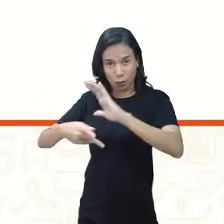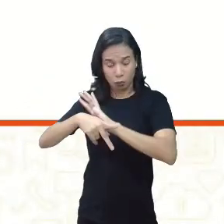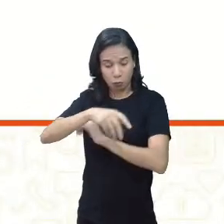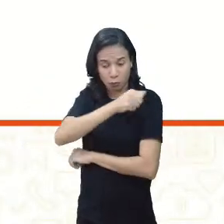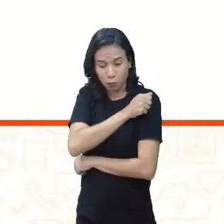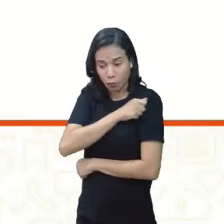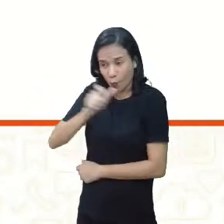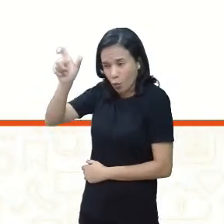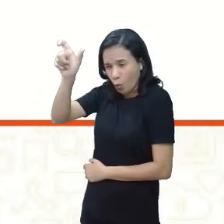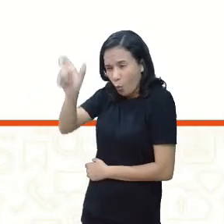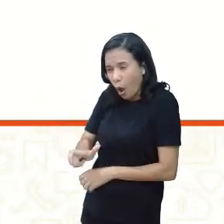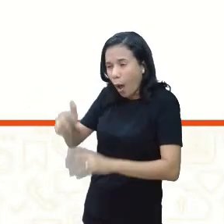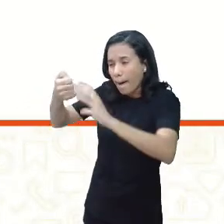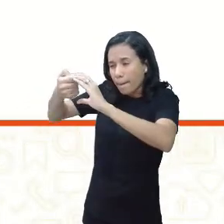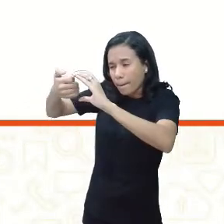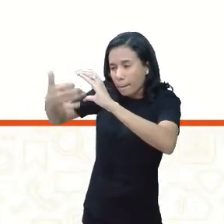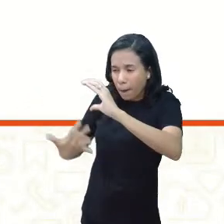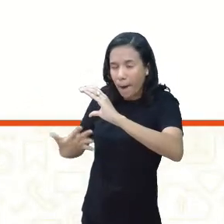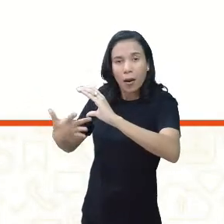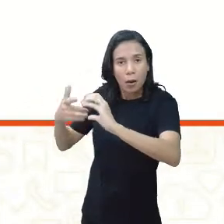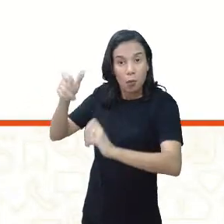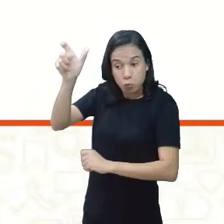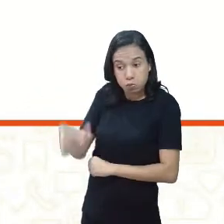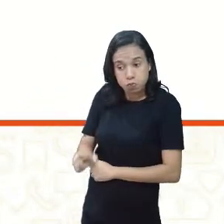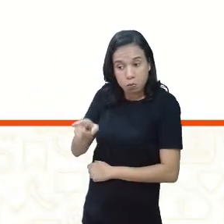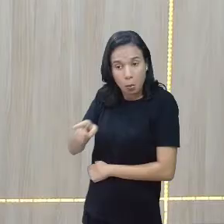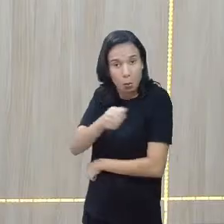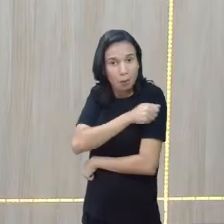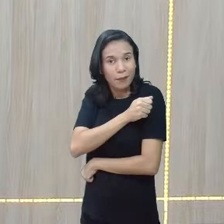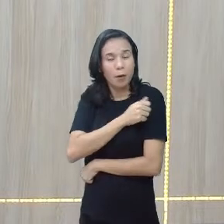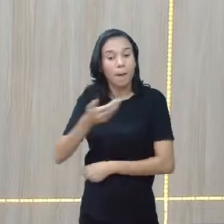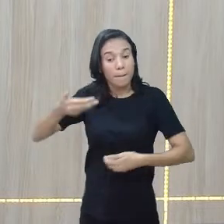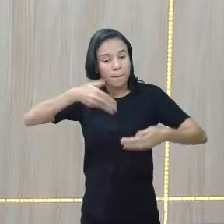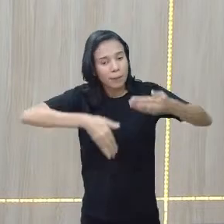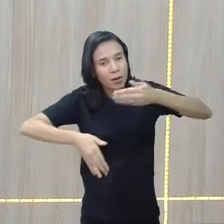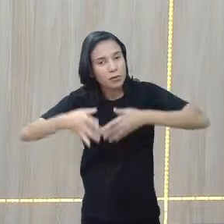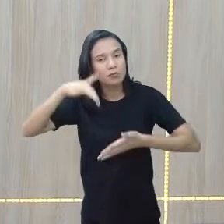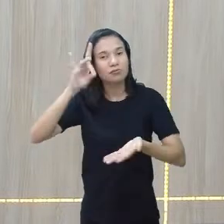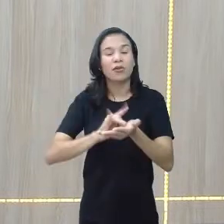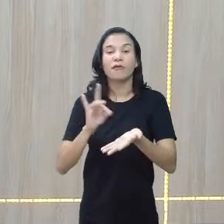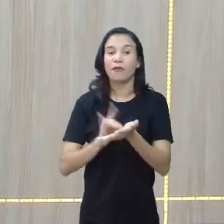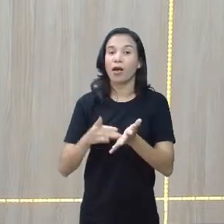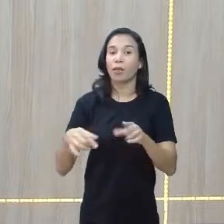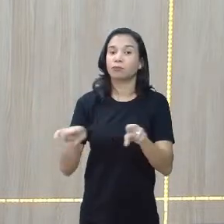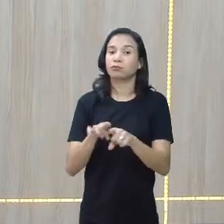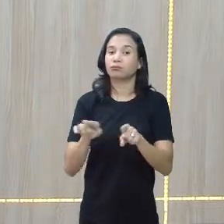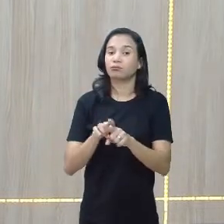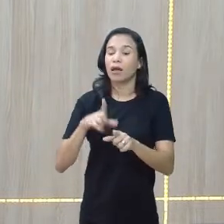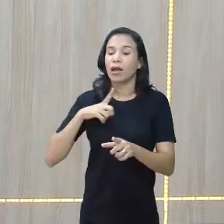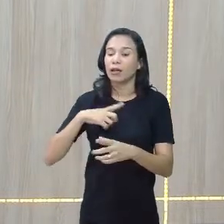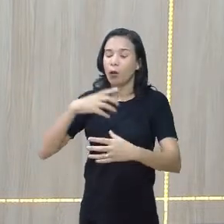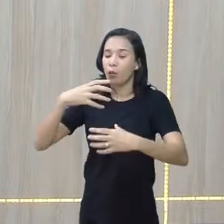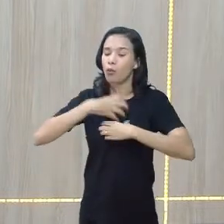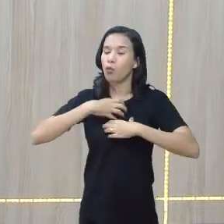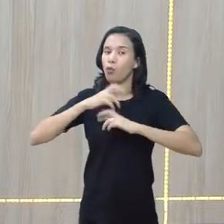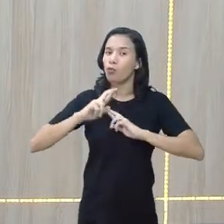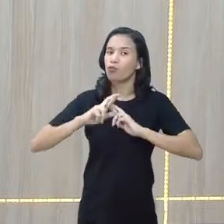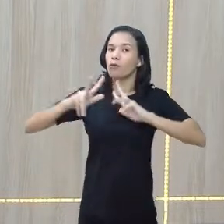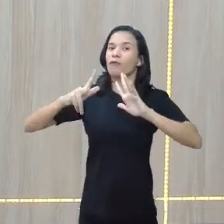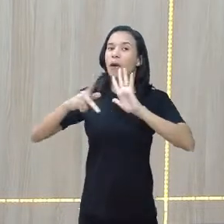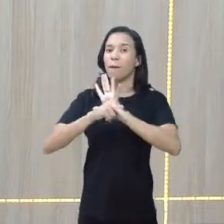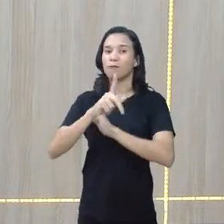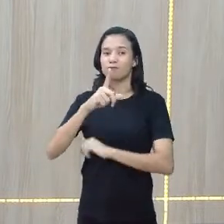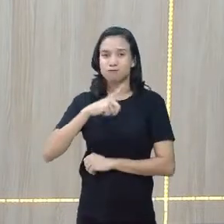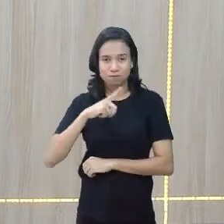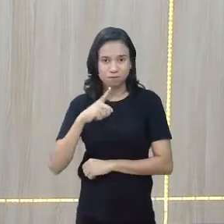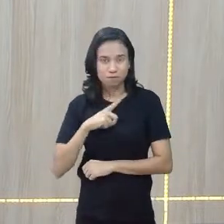estudante, né? Para que esse estudante participe, para que esse estudante faça a diferença, para que ele possa